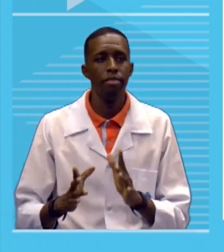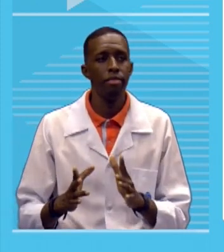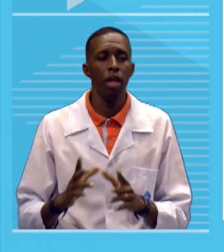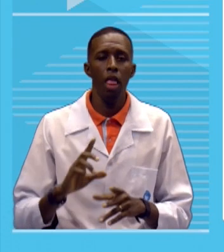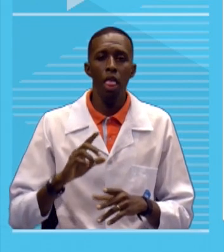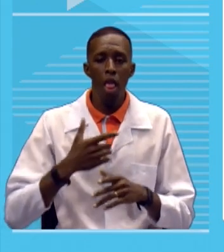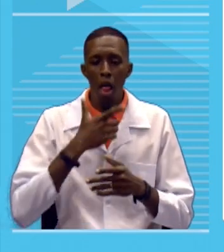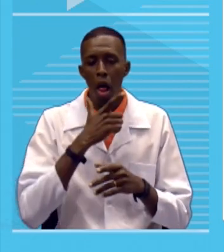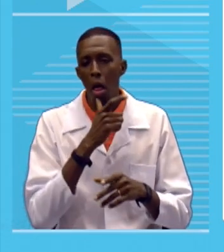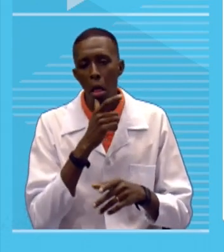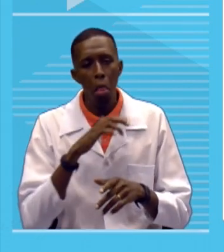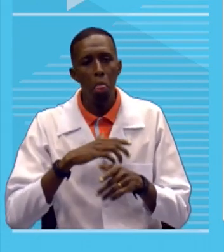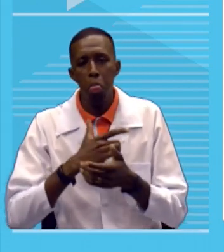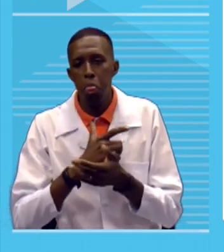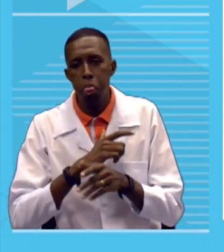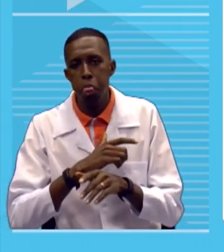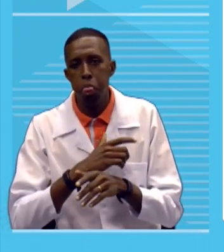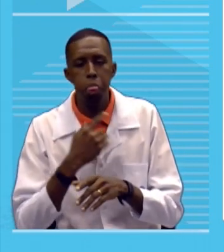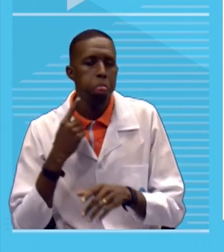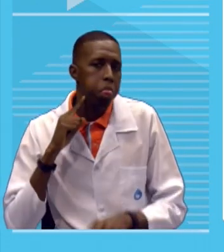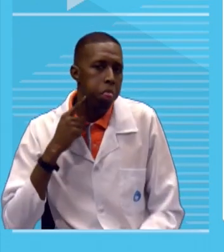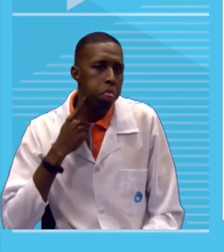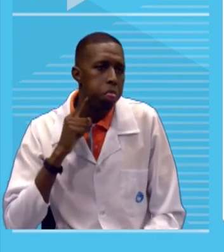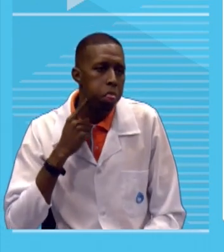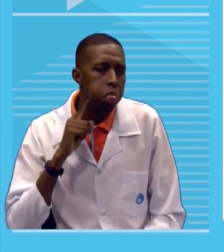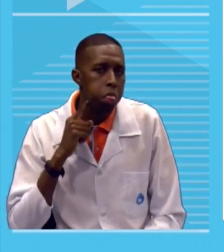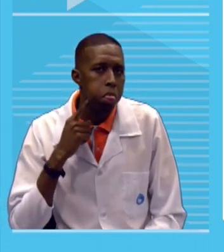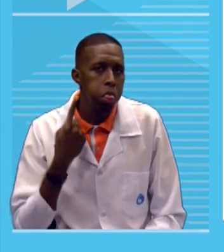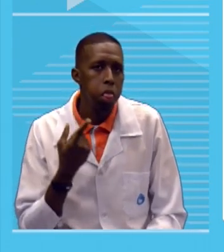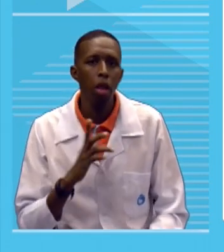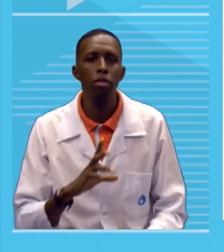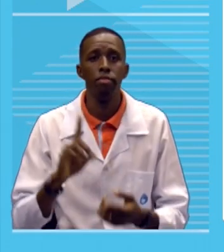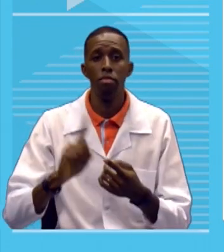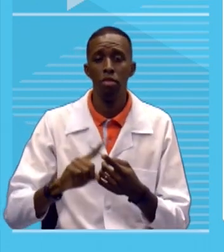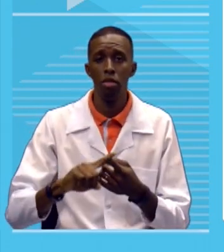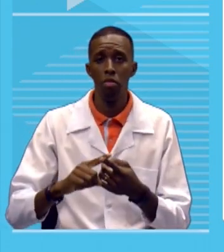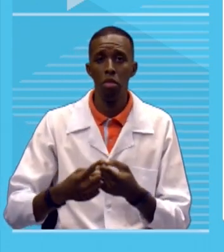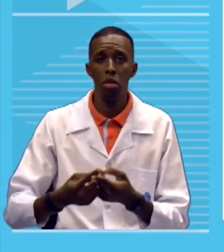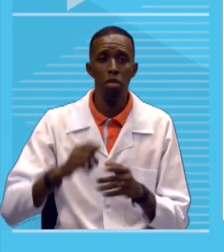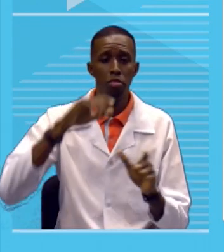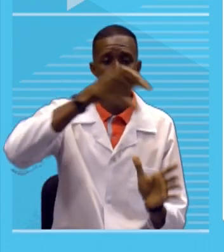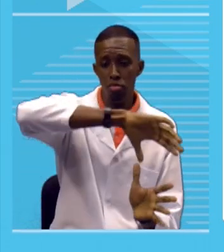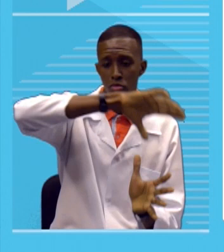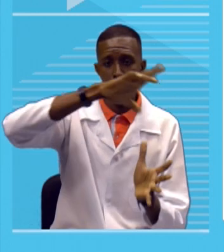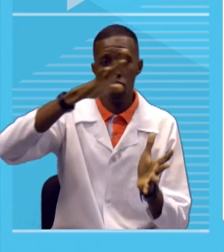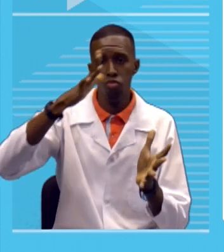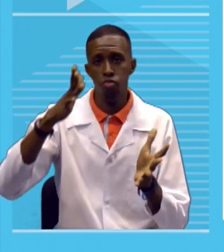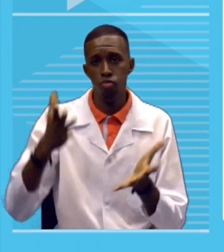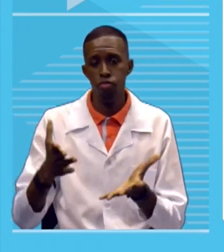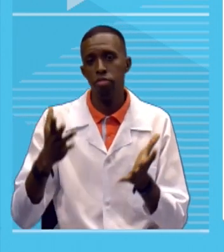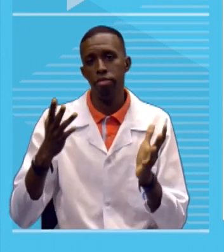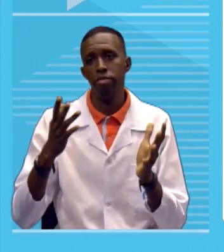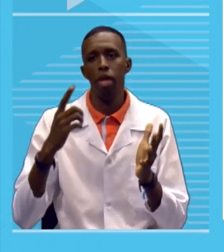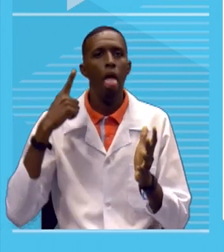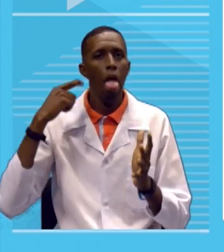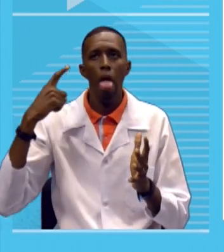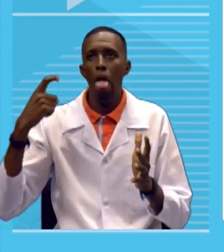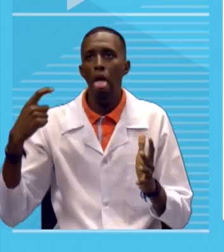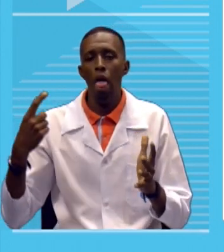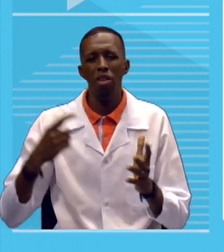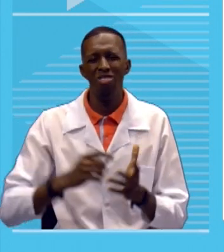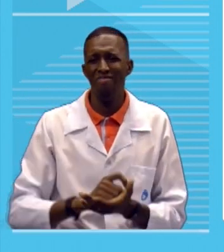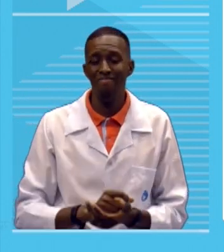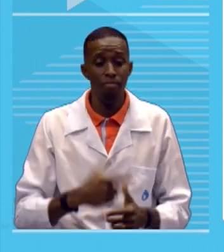são inúmeras. Bom, então agora a gente acabou, né, de fazer toda